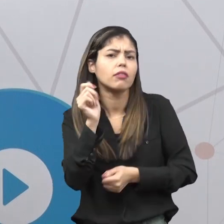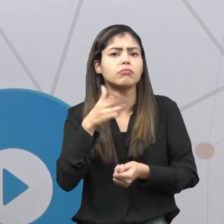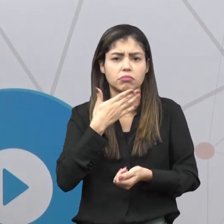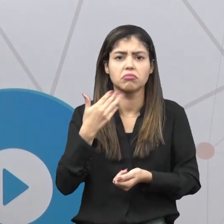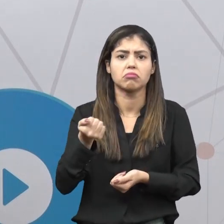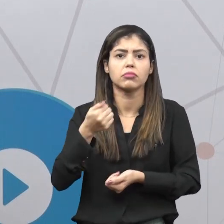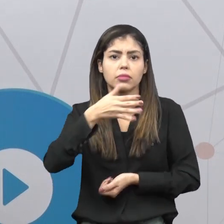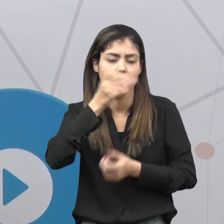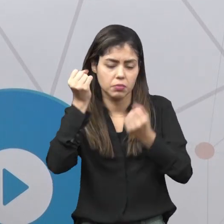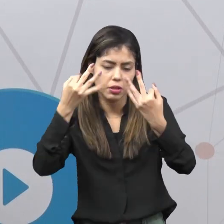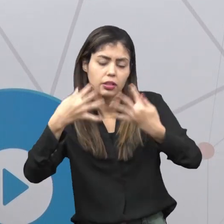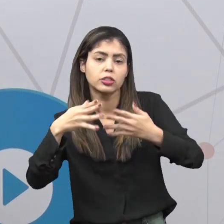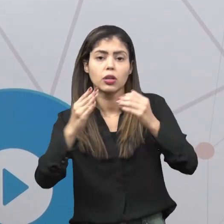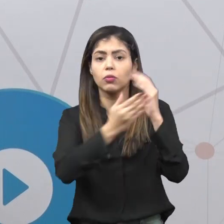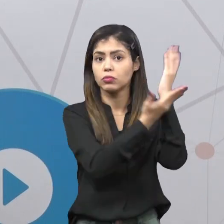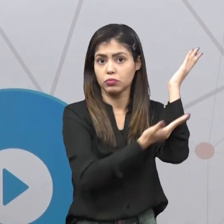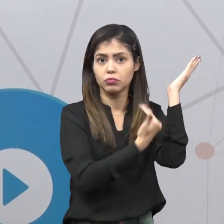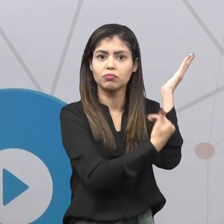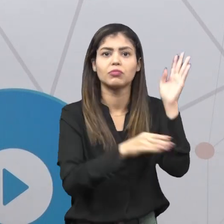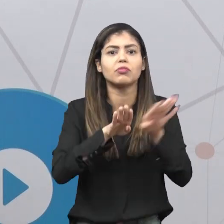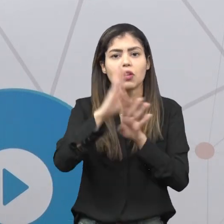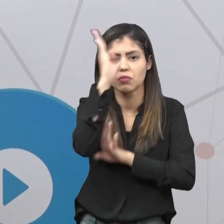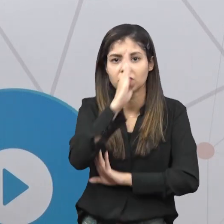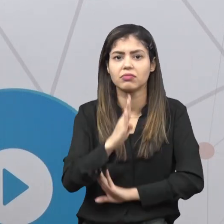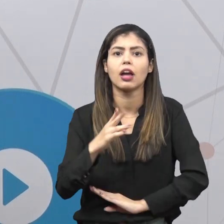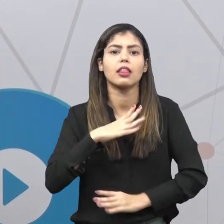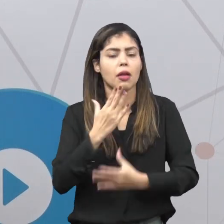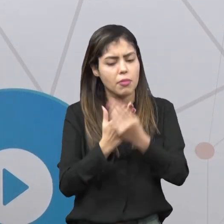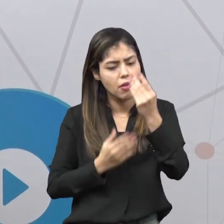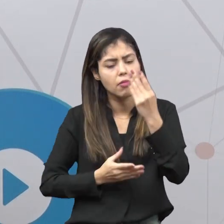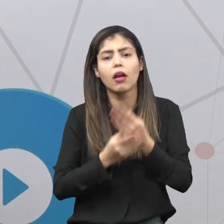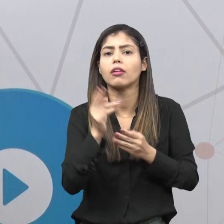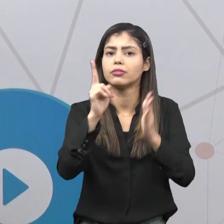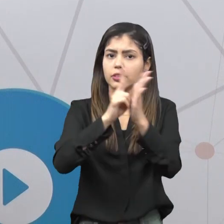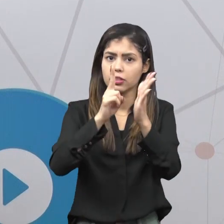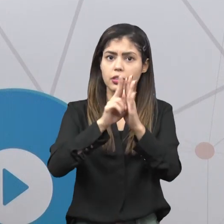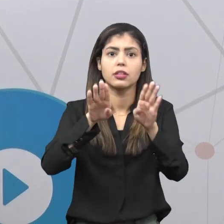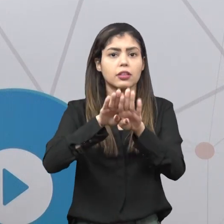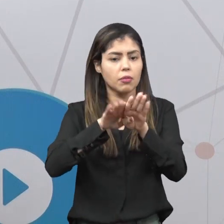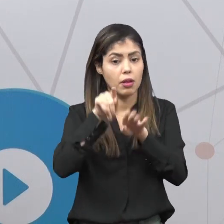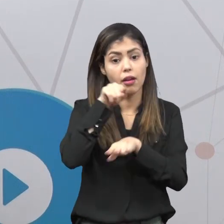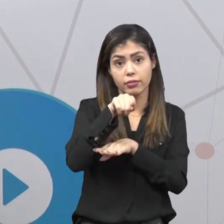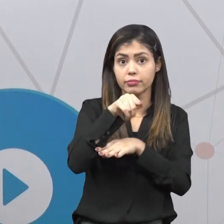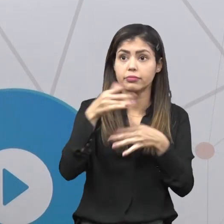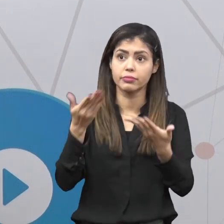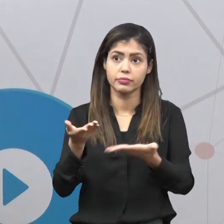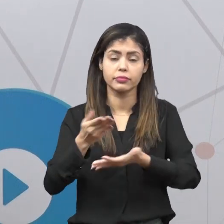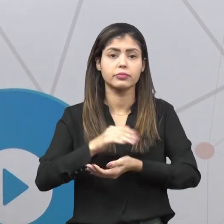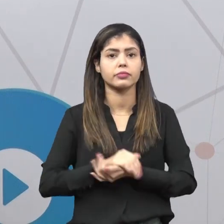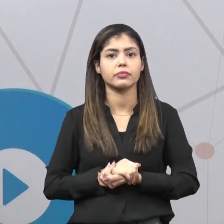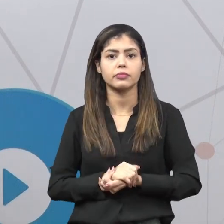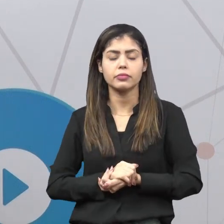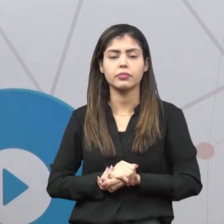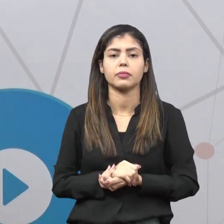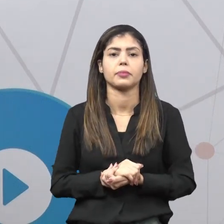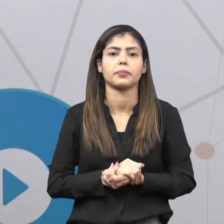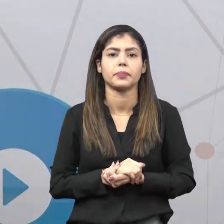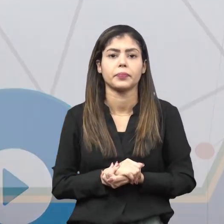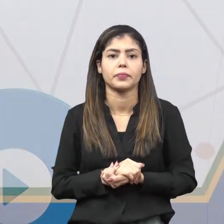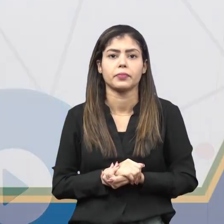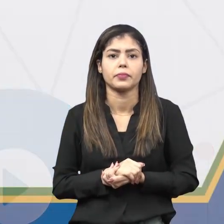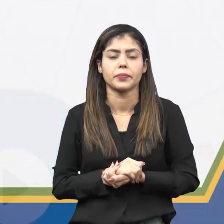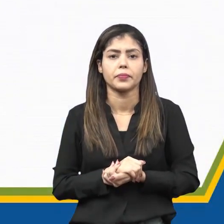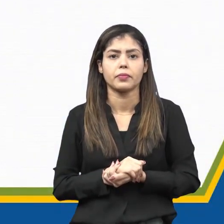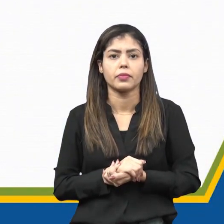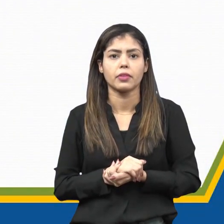essa extração do pau-brasil e o trabalho, a mão de obra dos indígenas empregadas nessa produção.